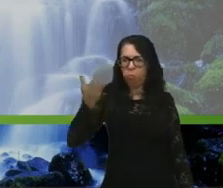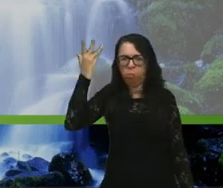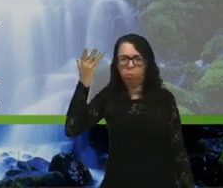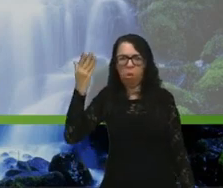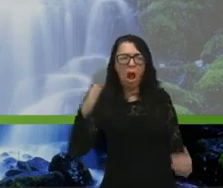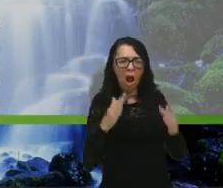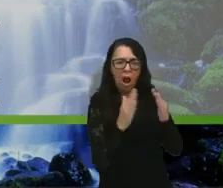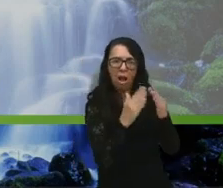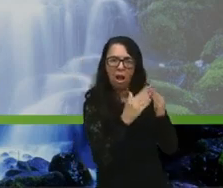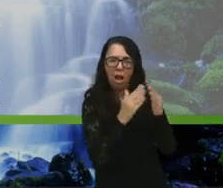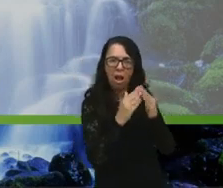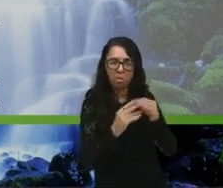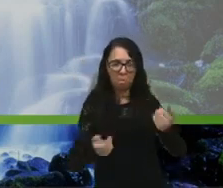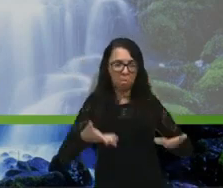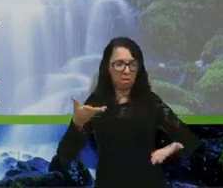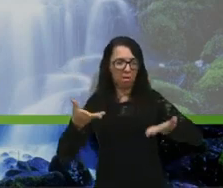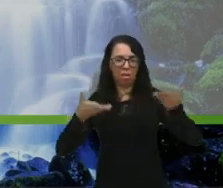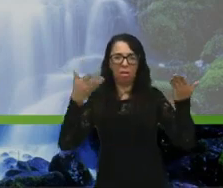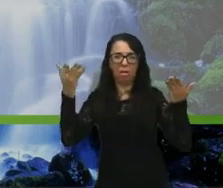e escondem,